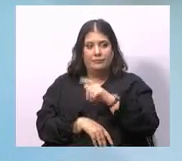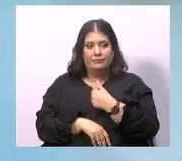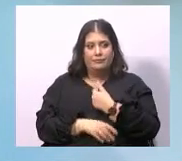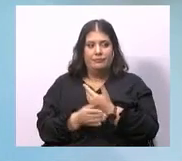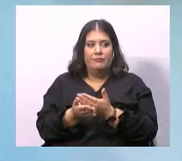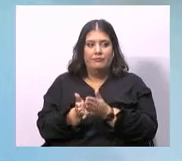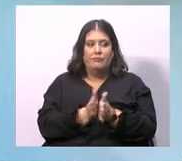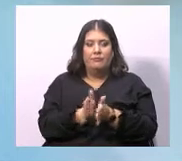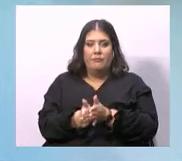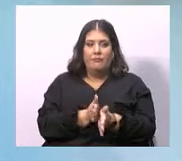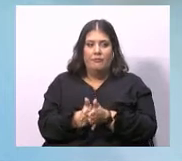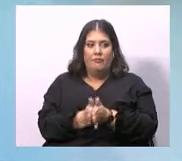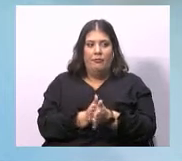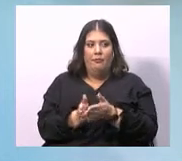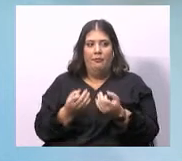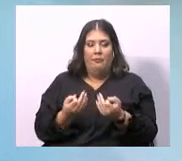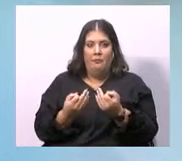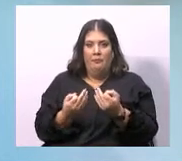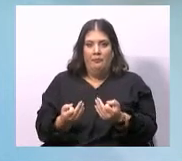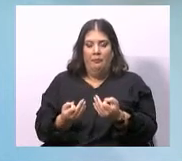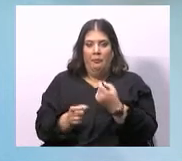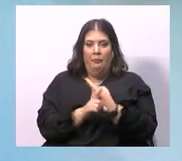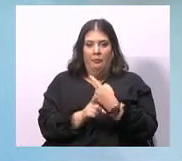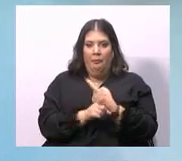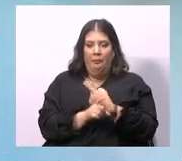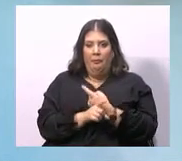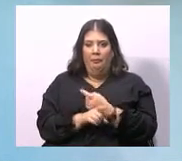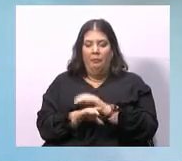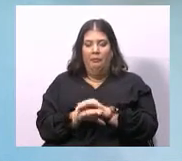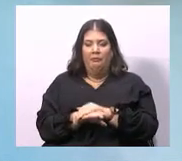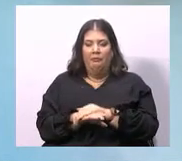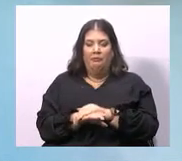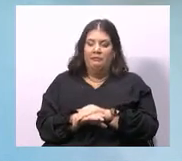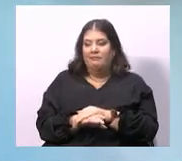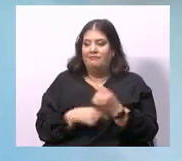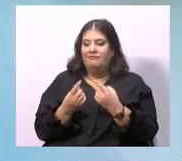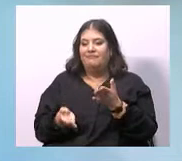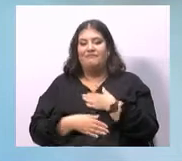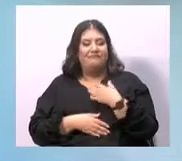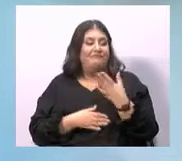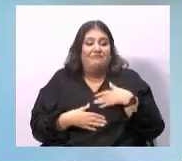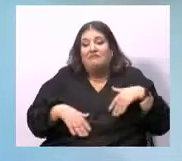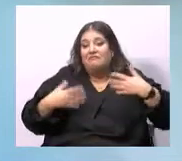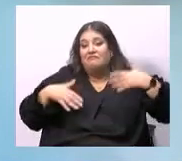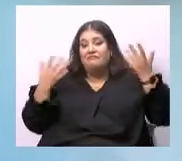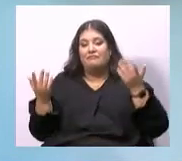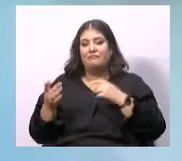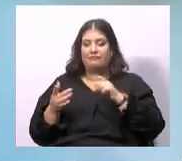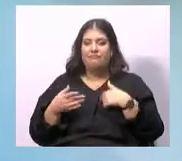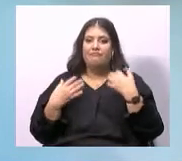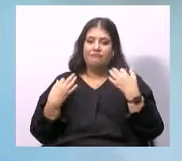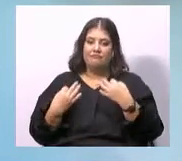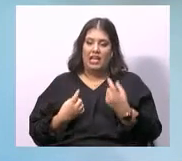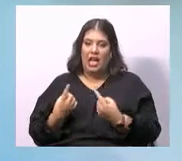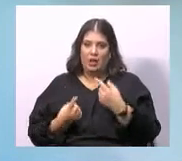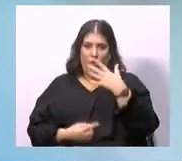utilizar recorrentemente os mesmos produtos. Porque o meu vizinho deu, ou o meu pai deu e tal. Claro. Devemos ter algum